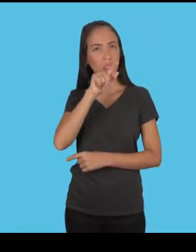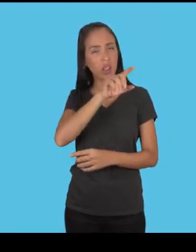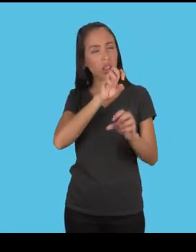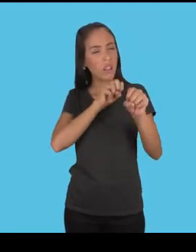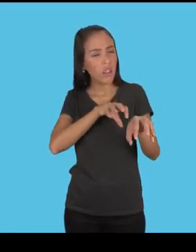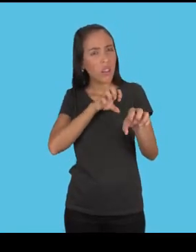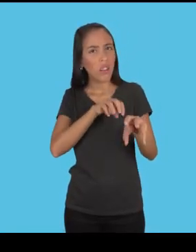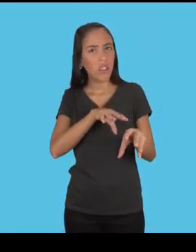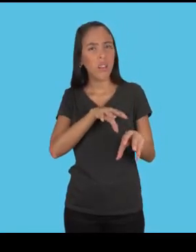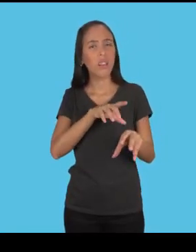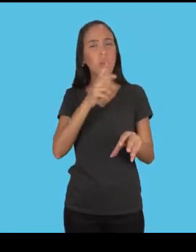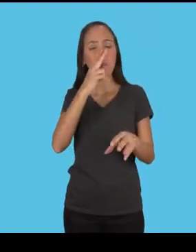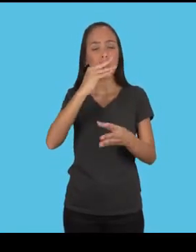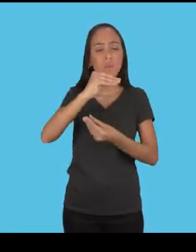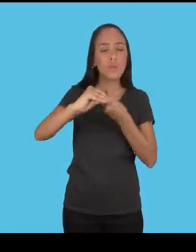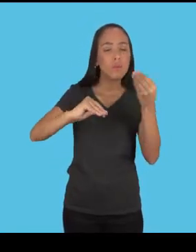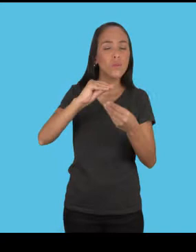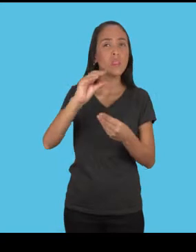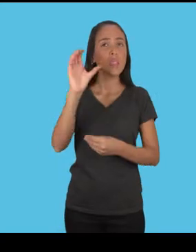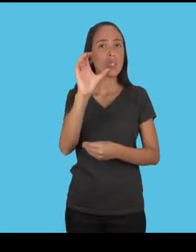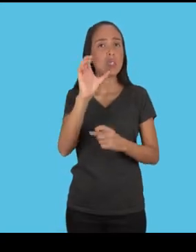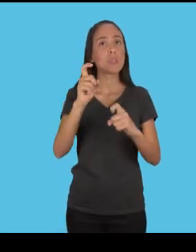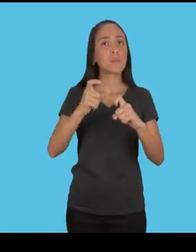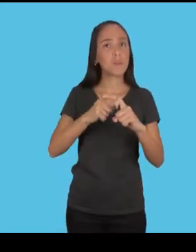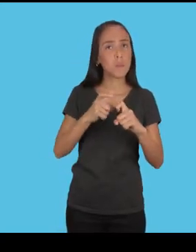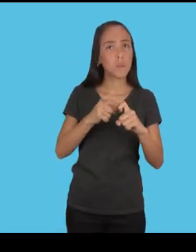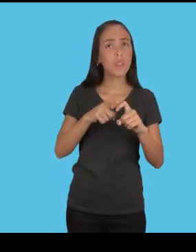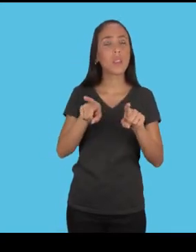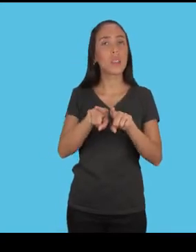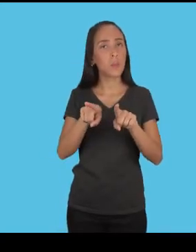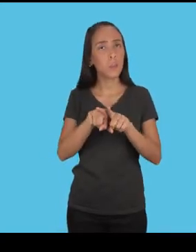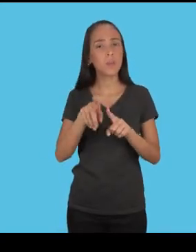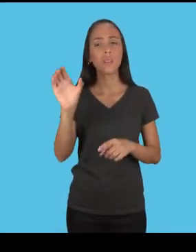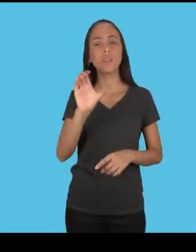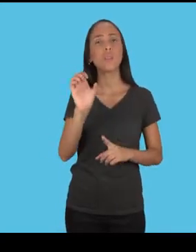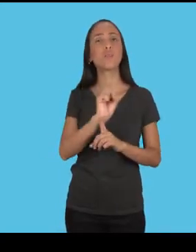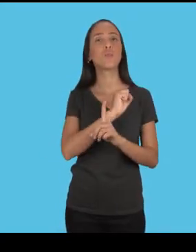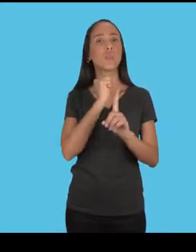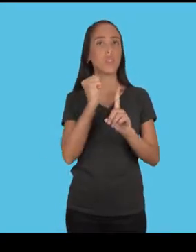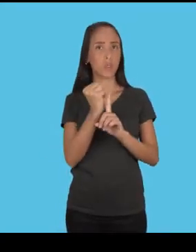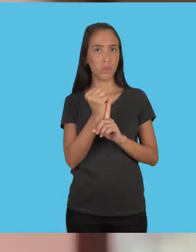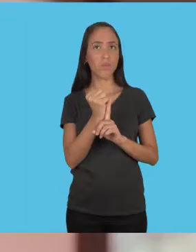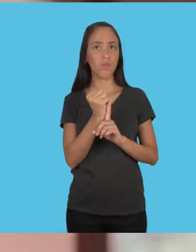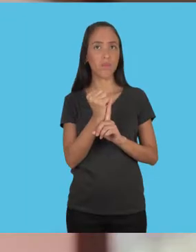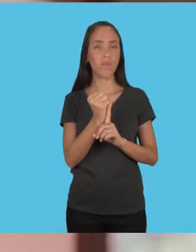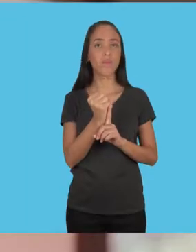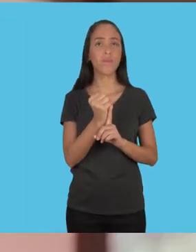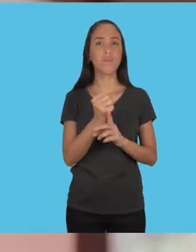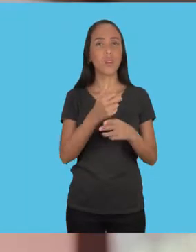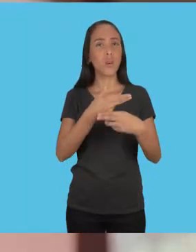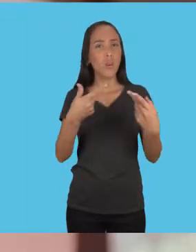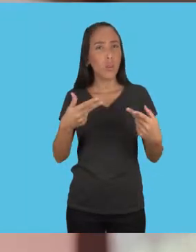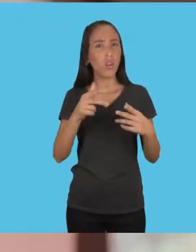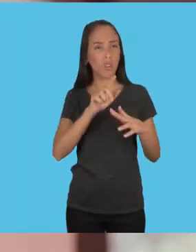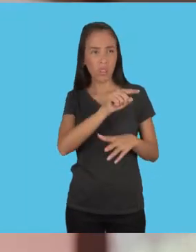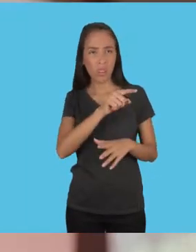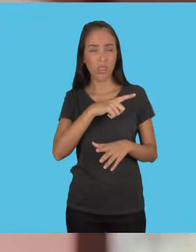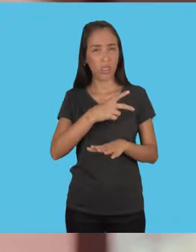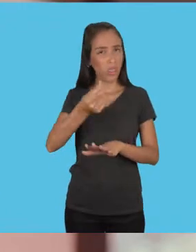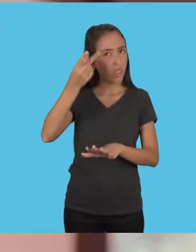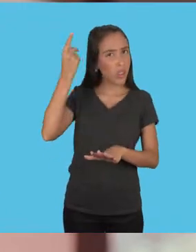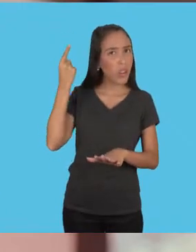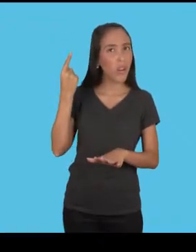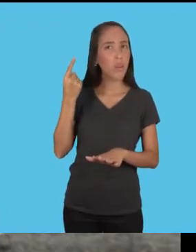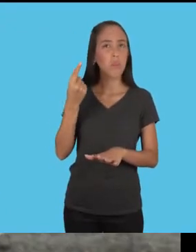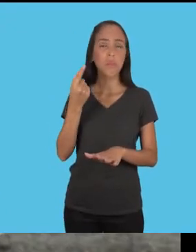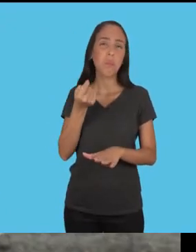um misto de ciência médica e de ciência social, coisa que na época interessava